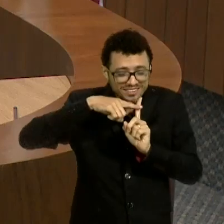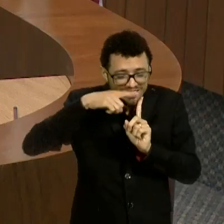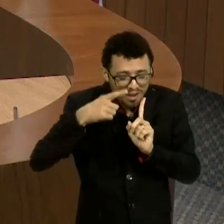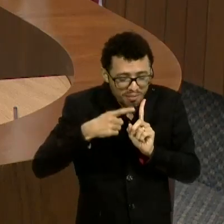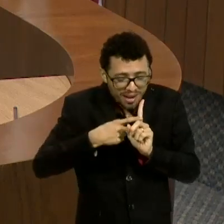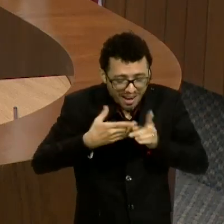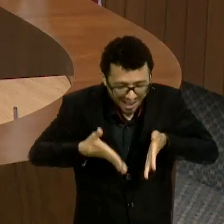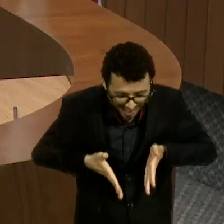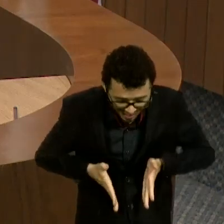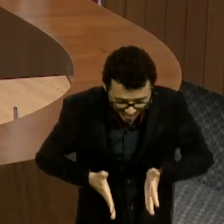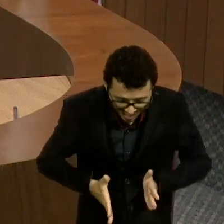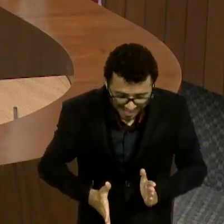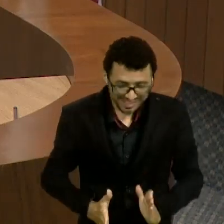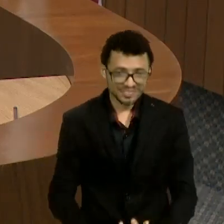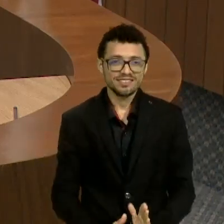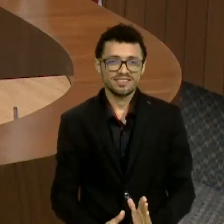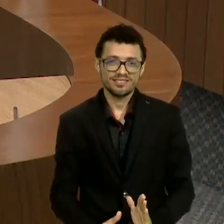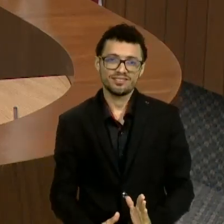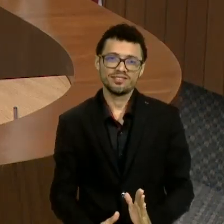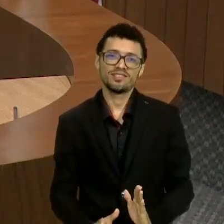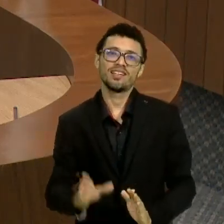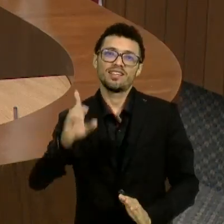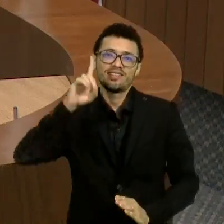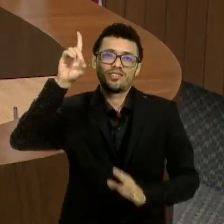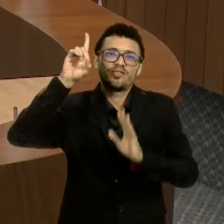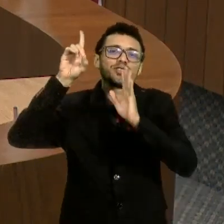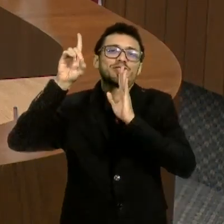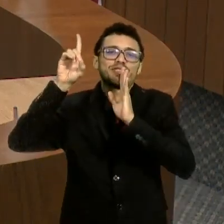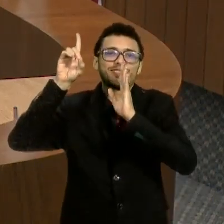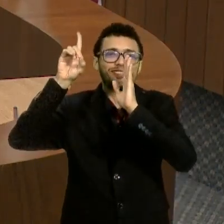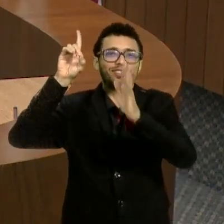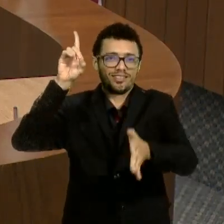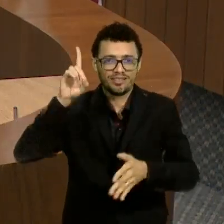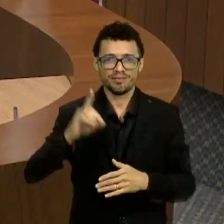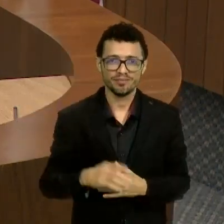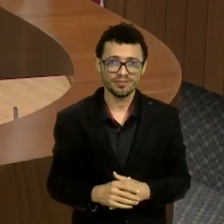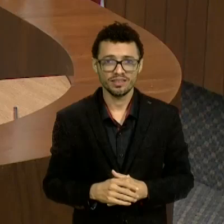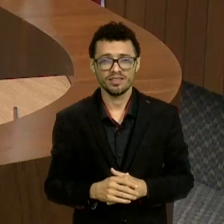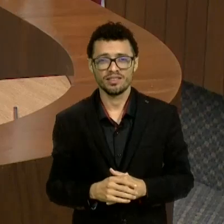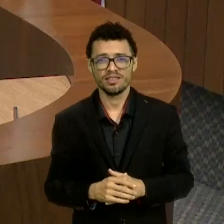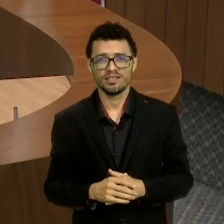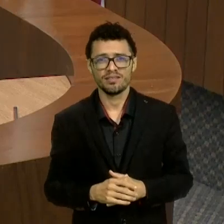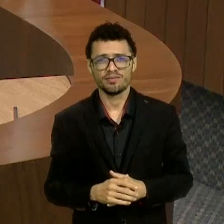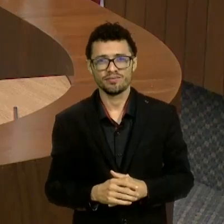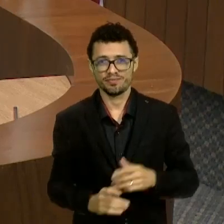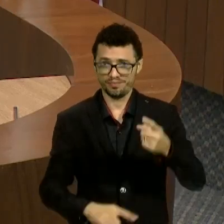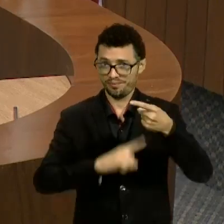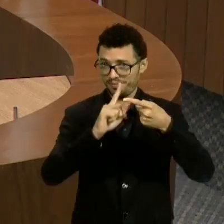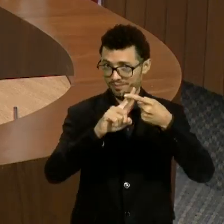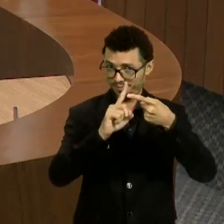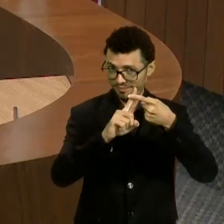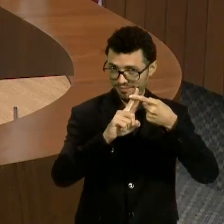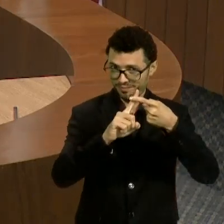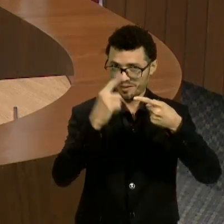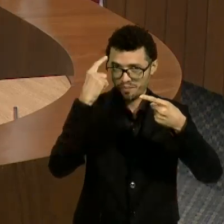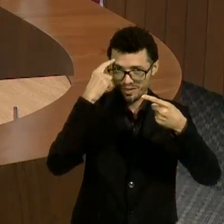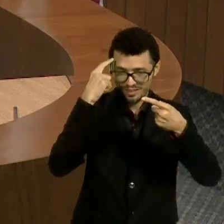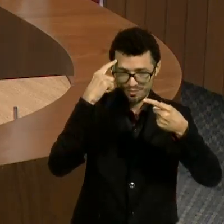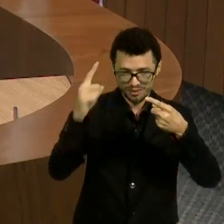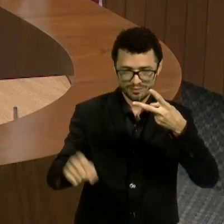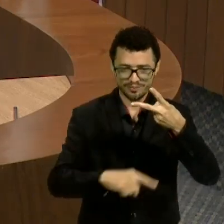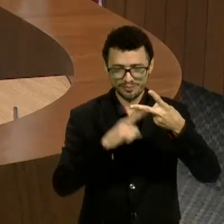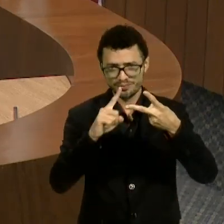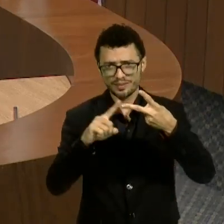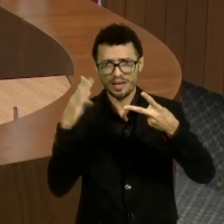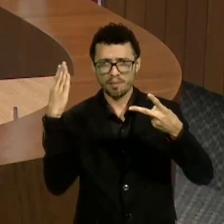propósito e dignidade única agora na visão biológica bioética